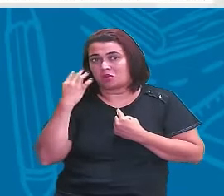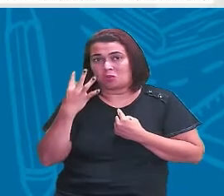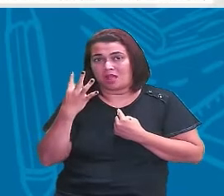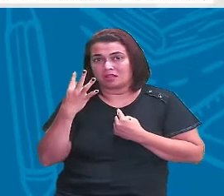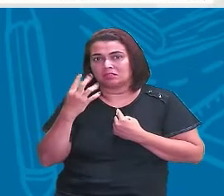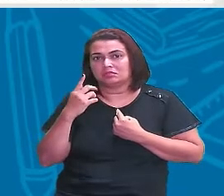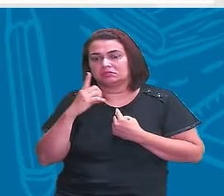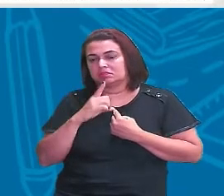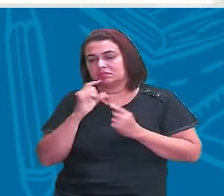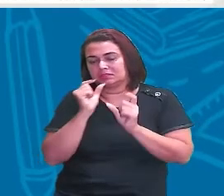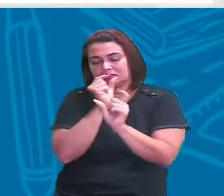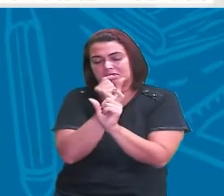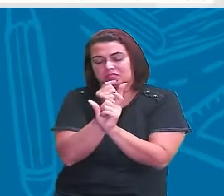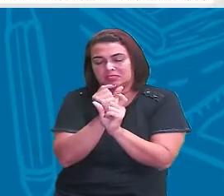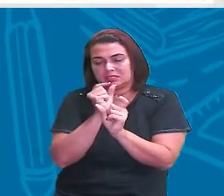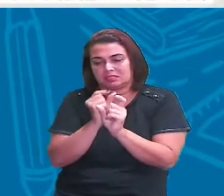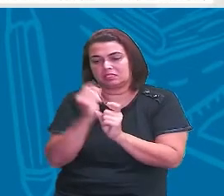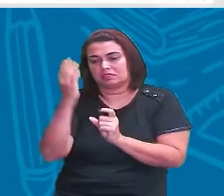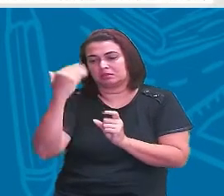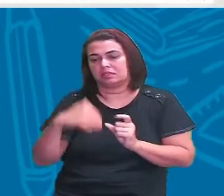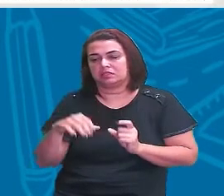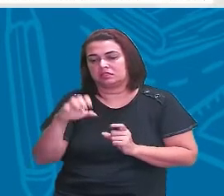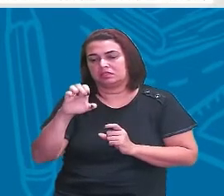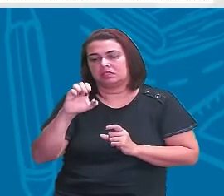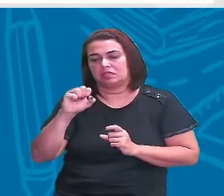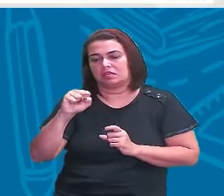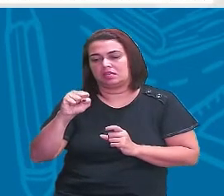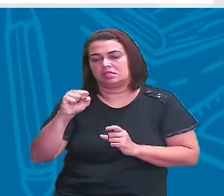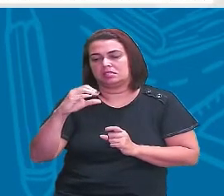tá? E a outra imagem é do